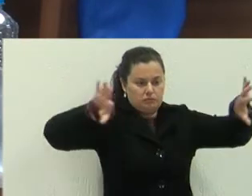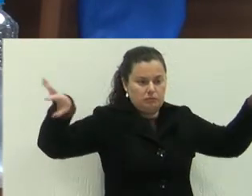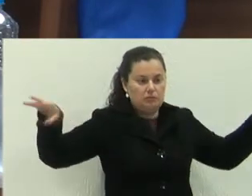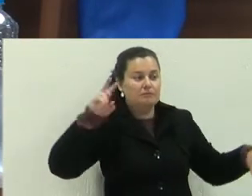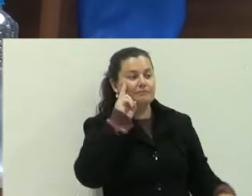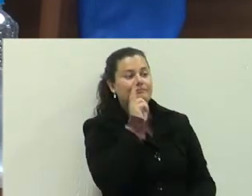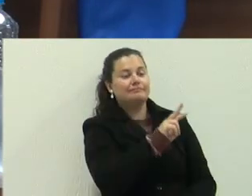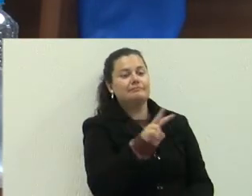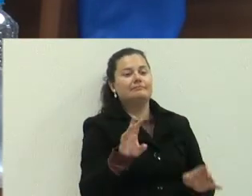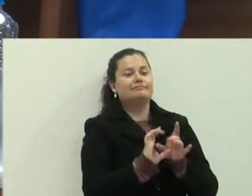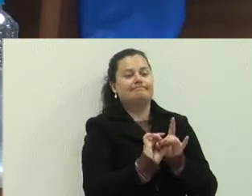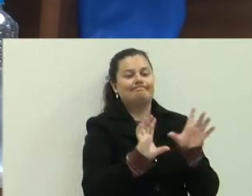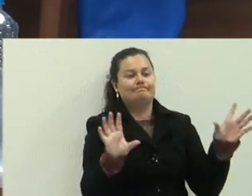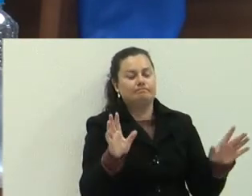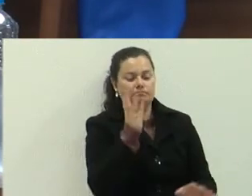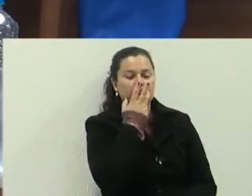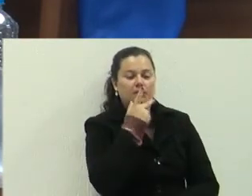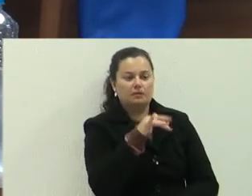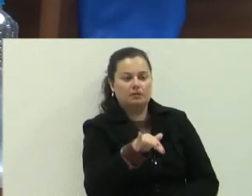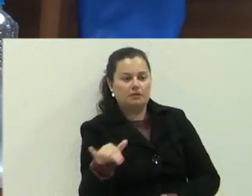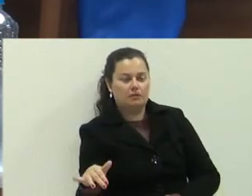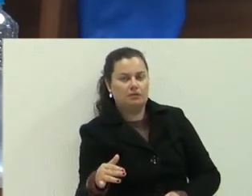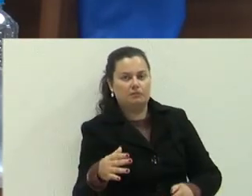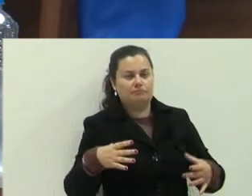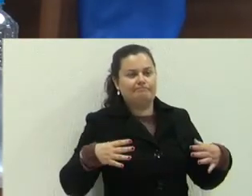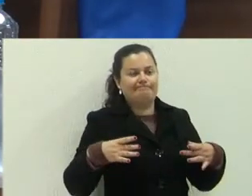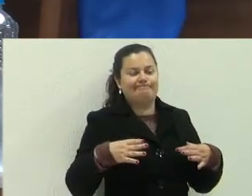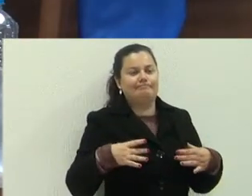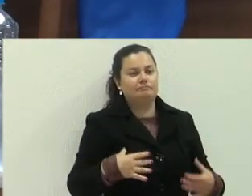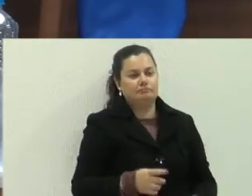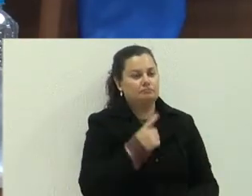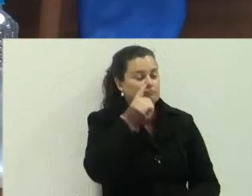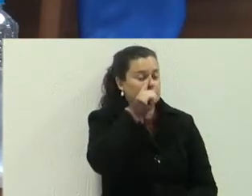crianças vulneráveis às intempéries.